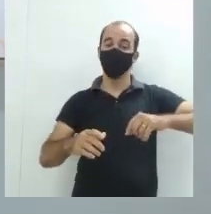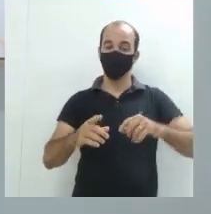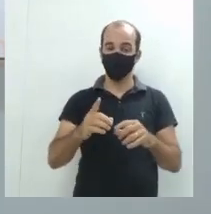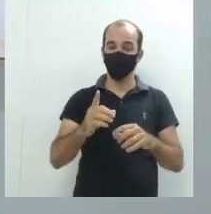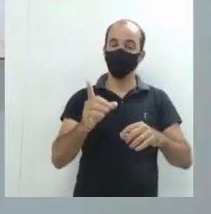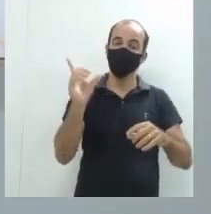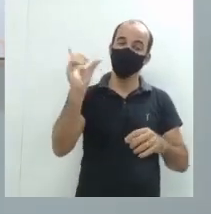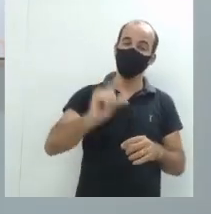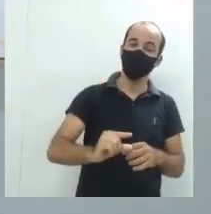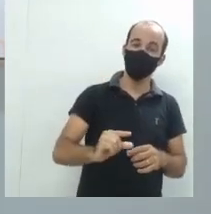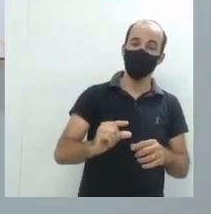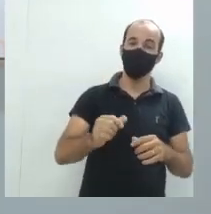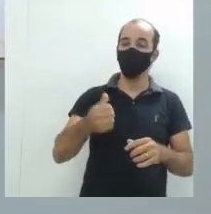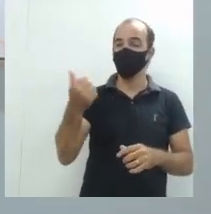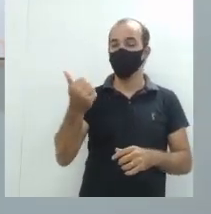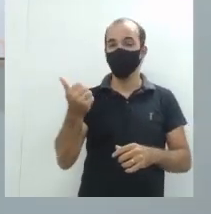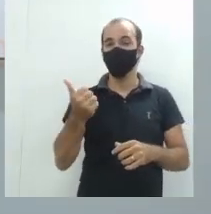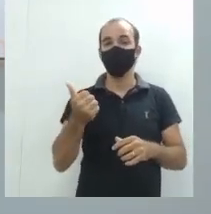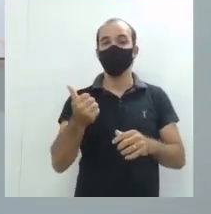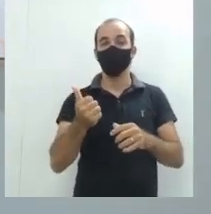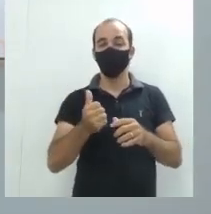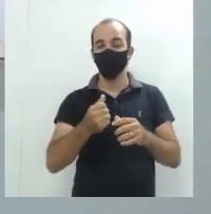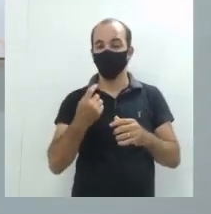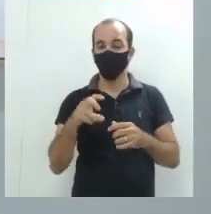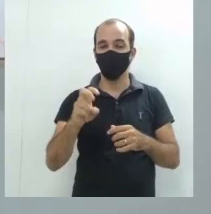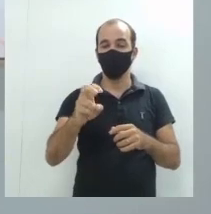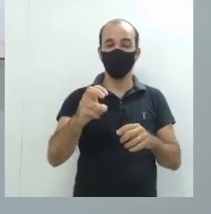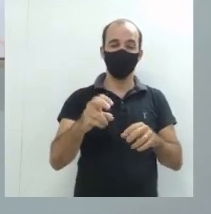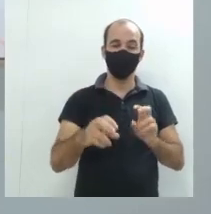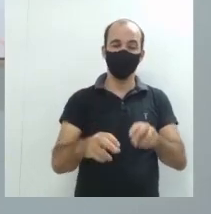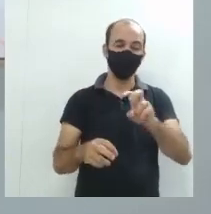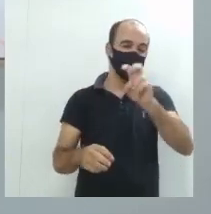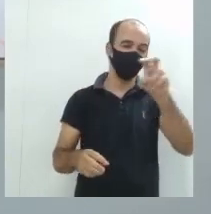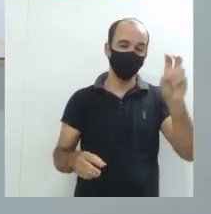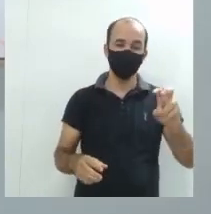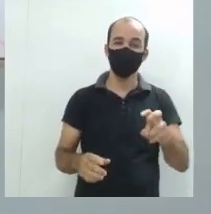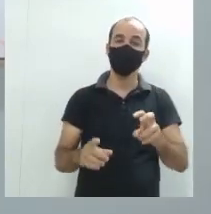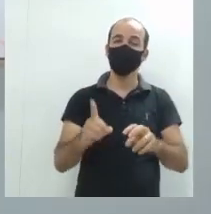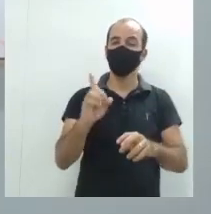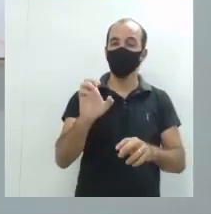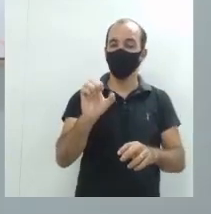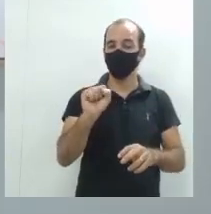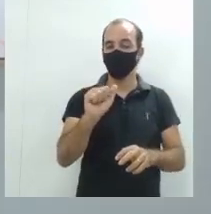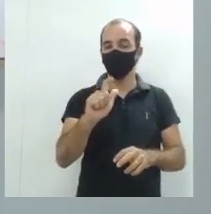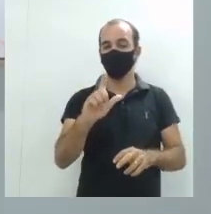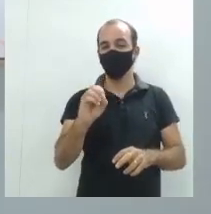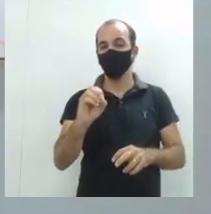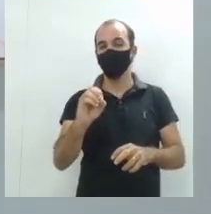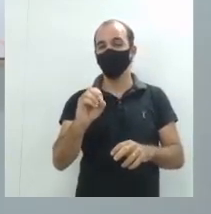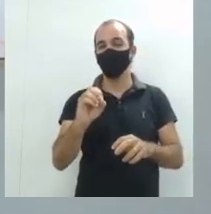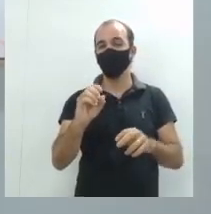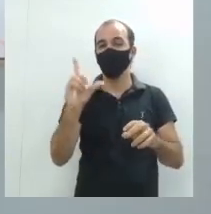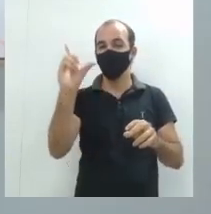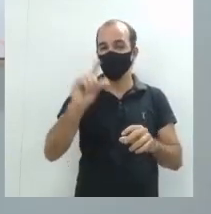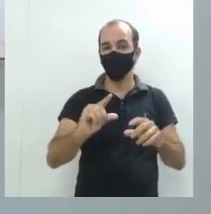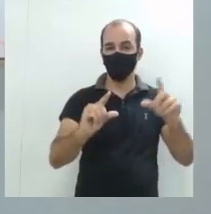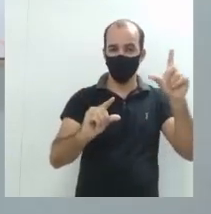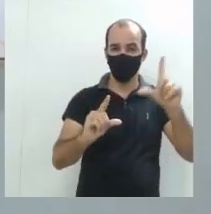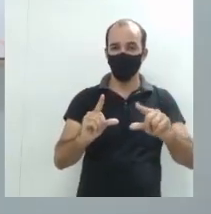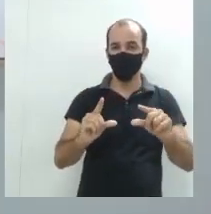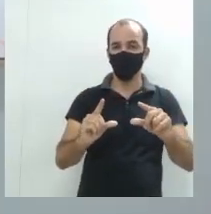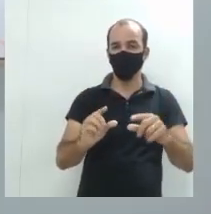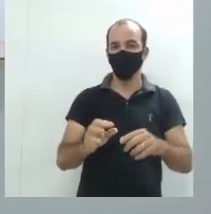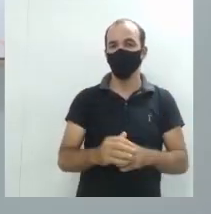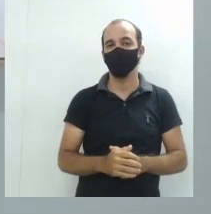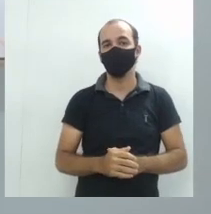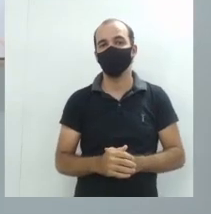está numa balada, numa festa, e não vai dirigir de carro porque tomou um guaranazinho ou tomou um vinho, você vai pedir, sabe o quê? O